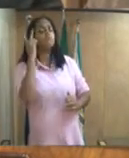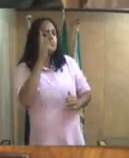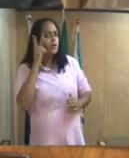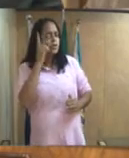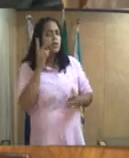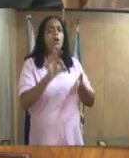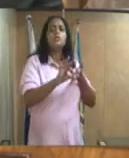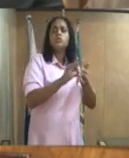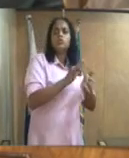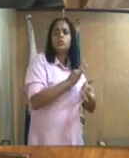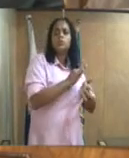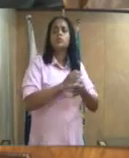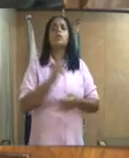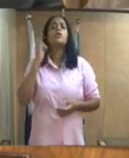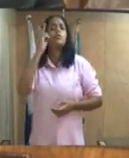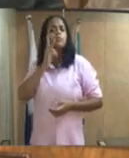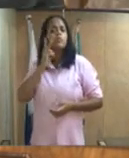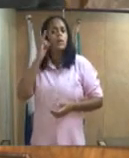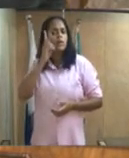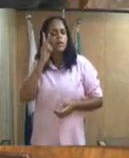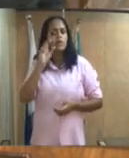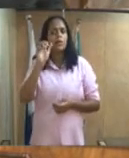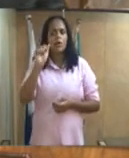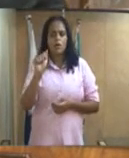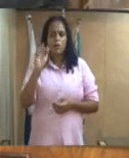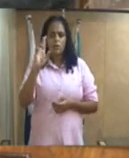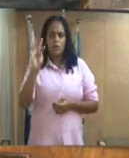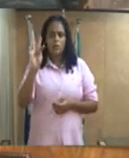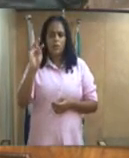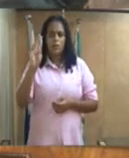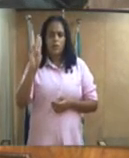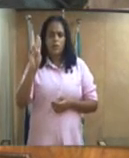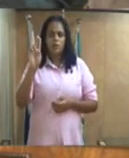de inscrição, vereador Arthur Monteiro.